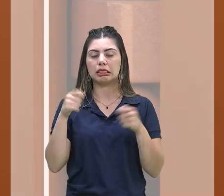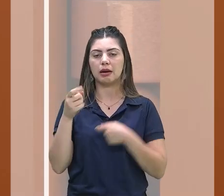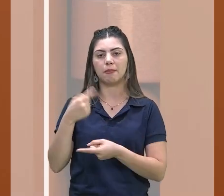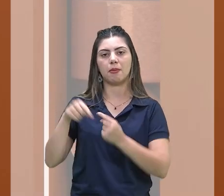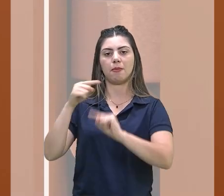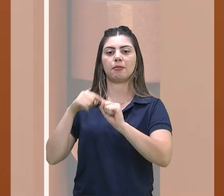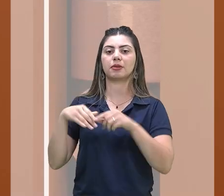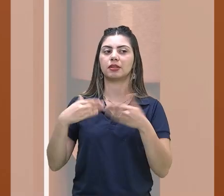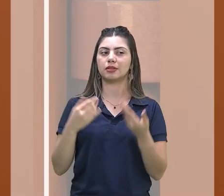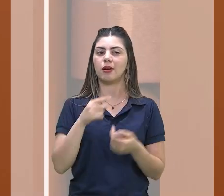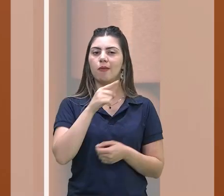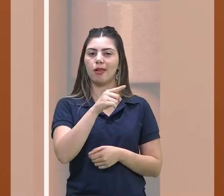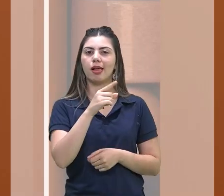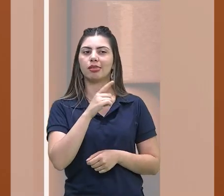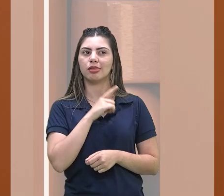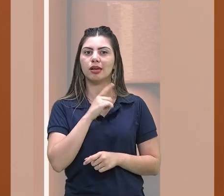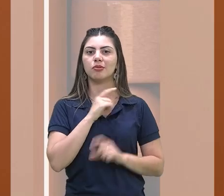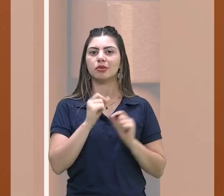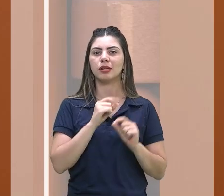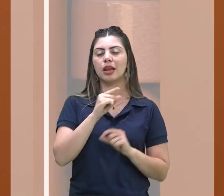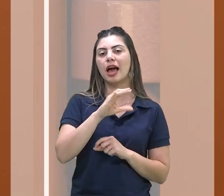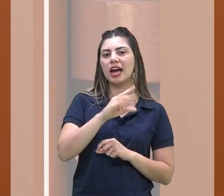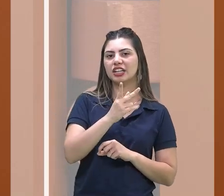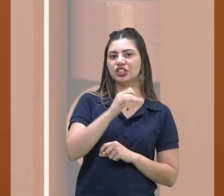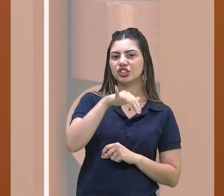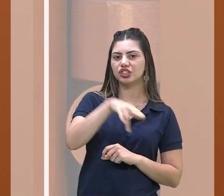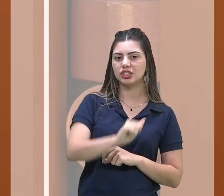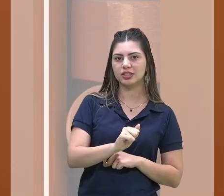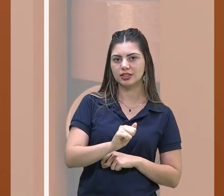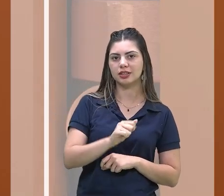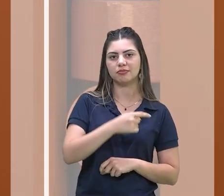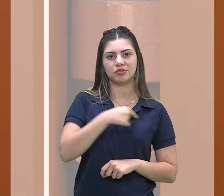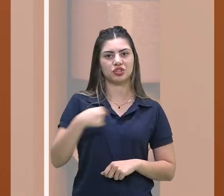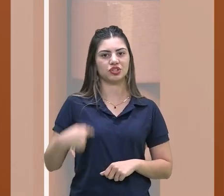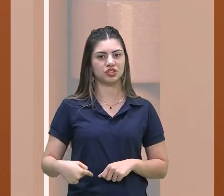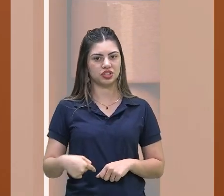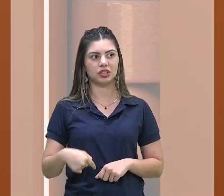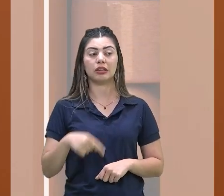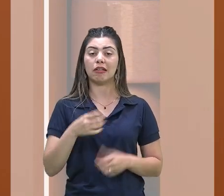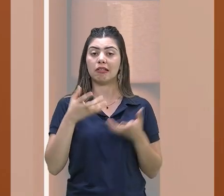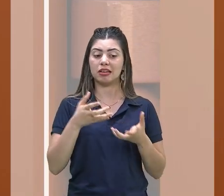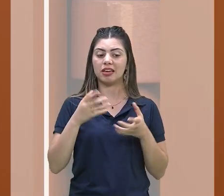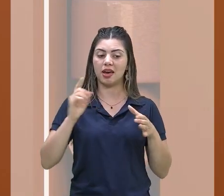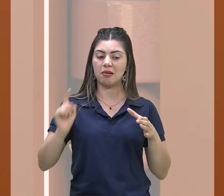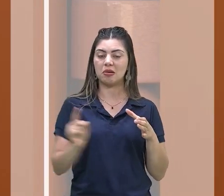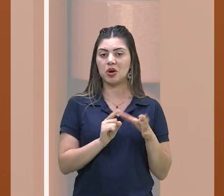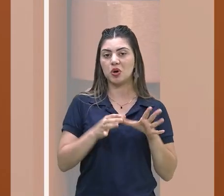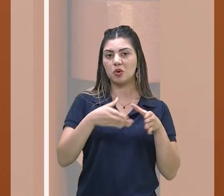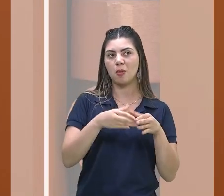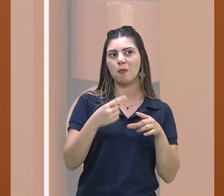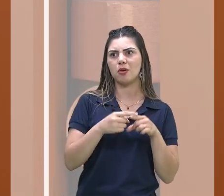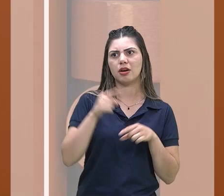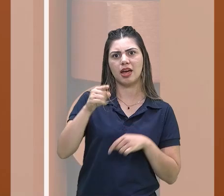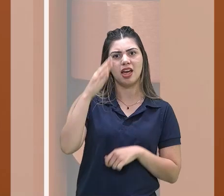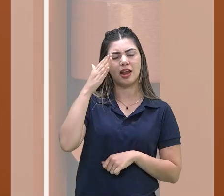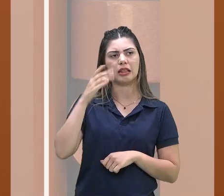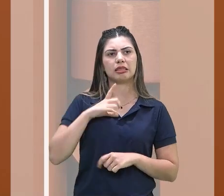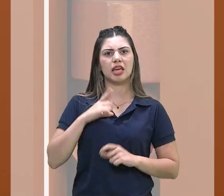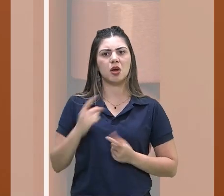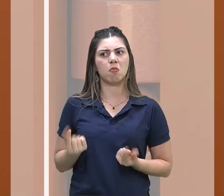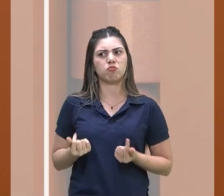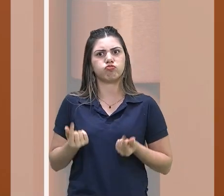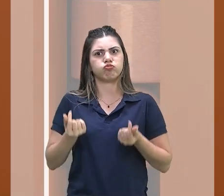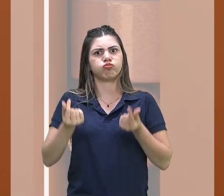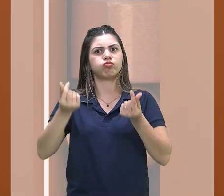Então, a China, ela tem esse interesse. E a China, gente, é uma das principais potências mundiais atualmente. Então, tem